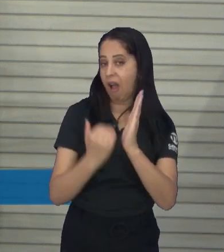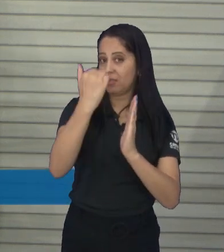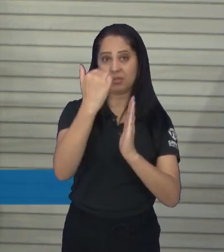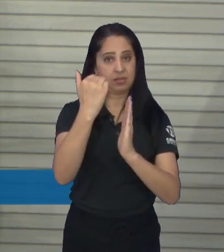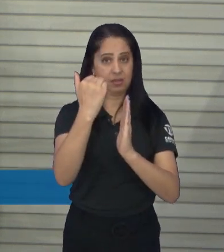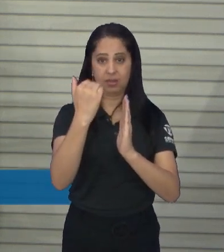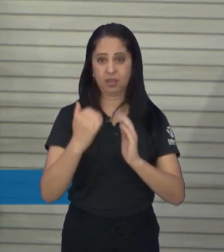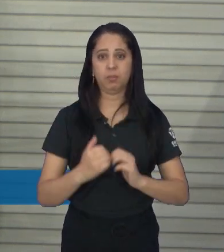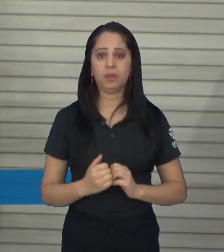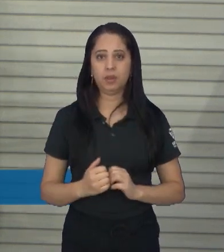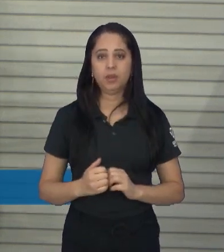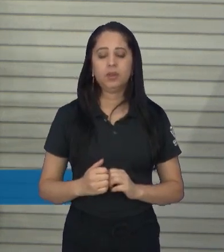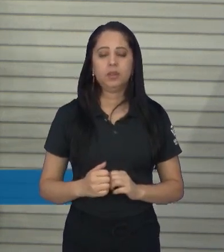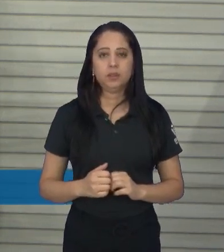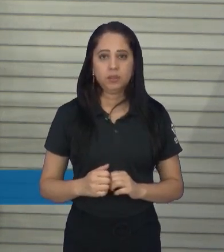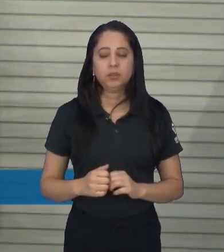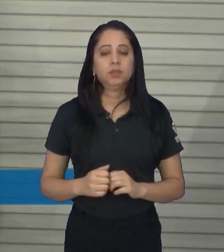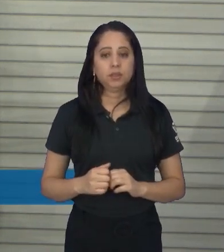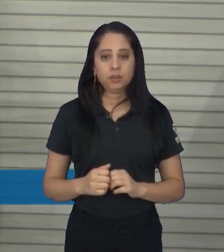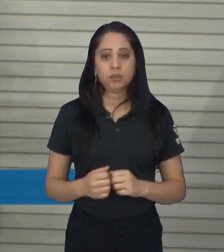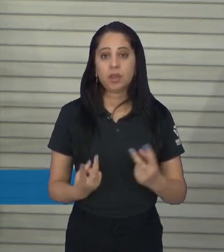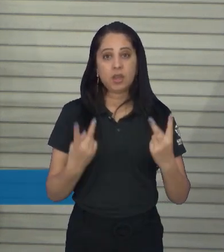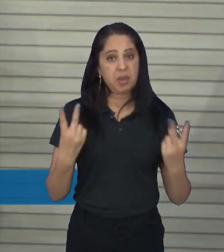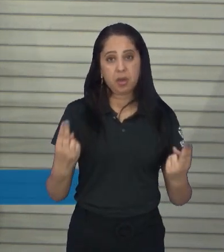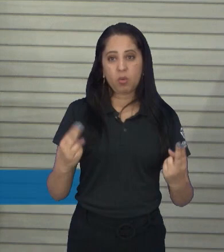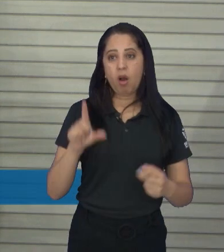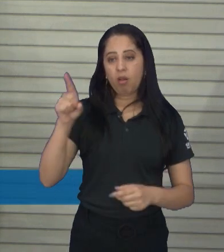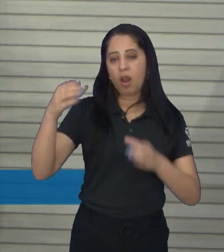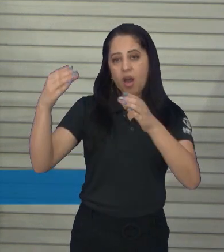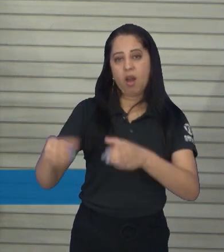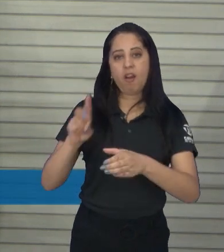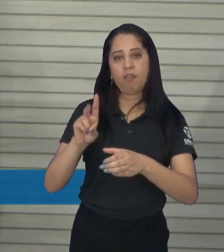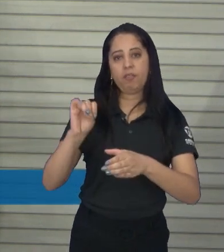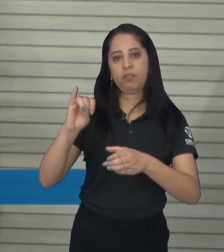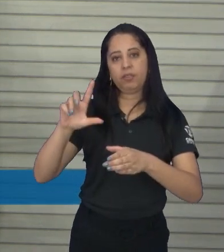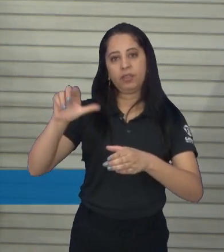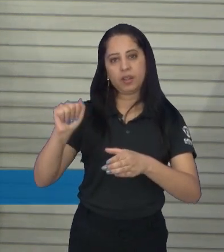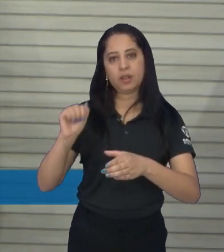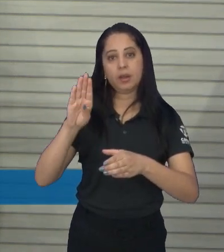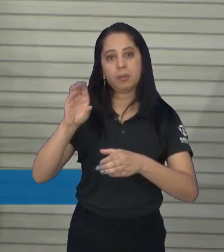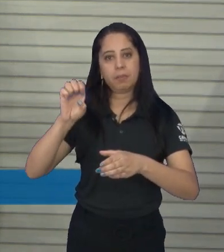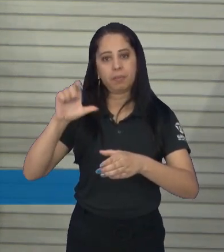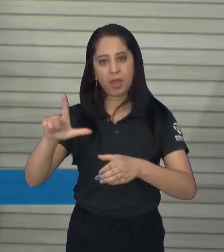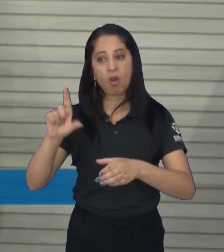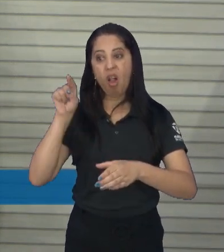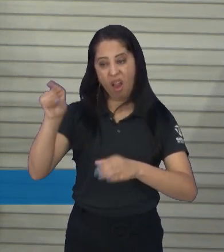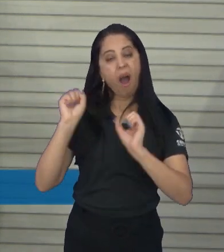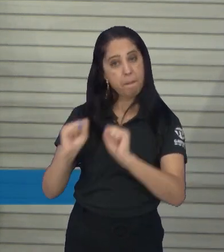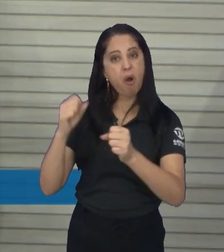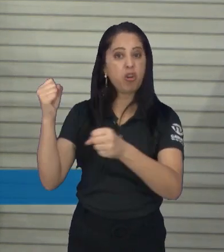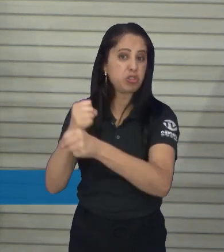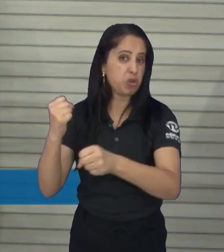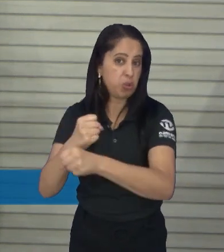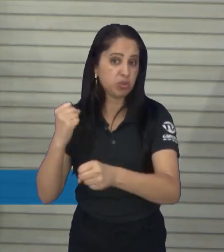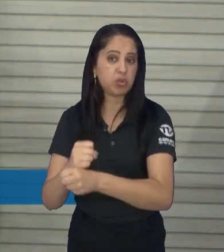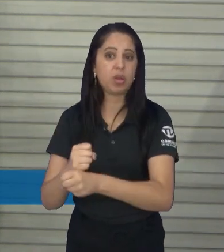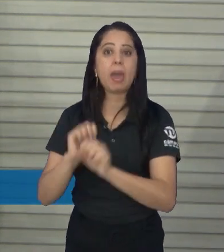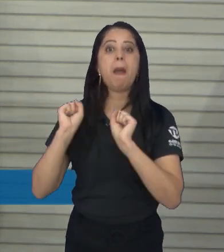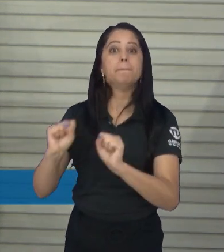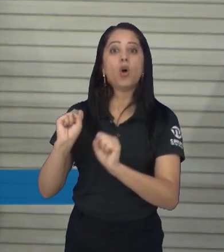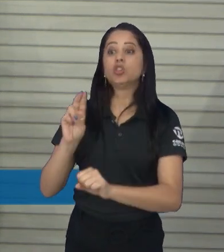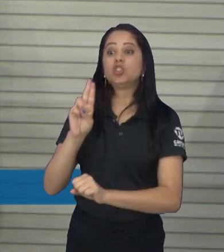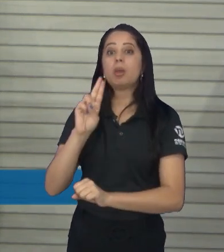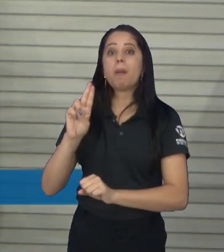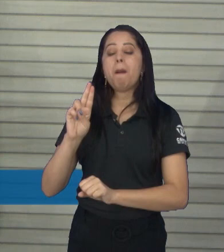cota dos prédios dali antiga vila Bell só que eles podem eles podem construir eles podem até mudar o nome